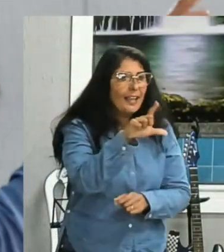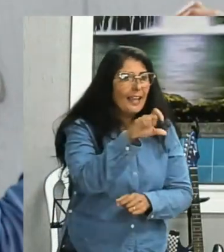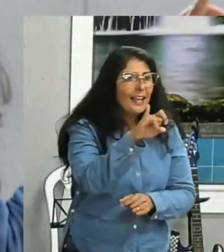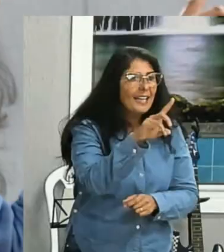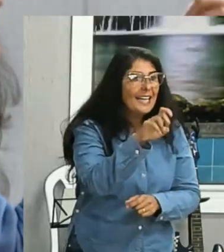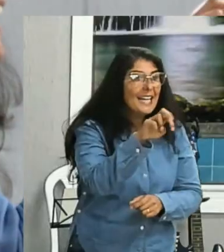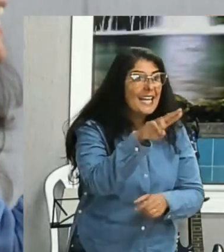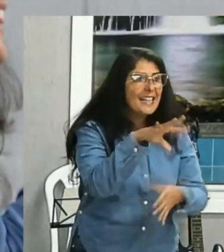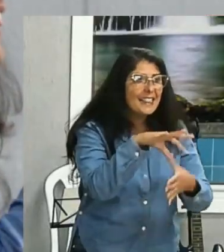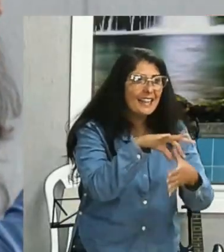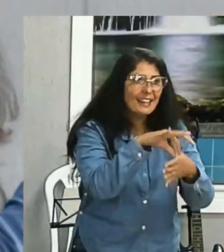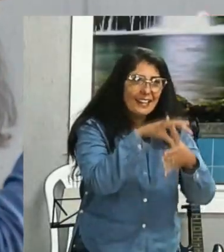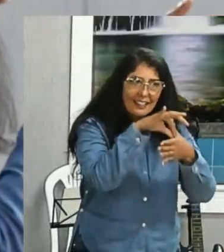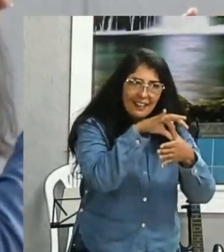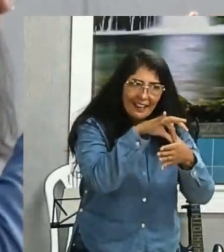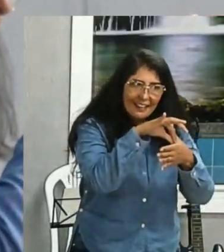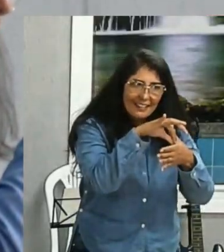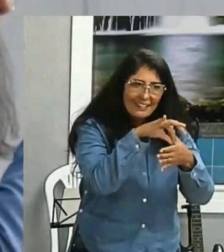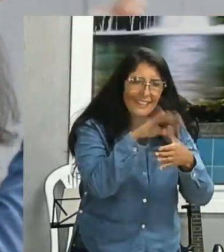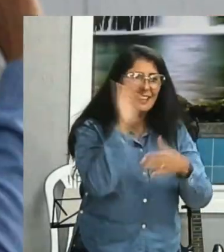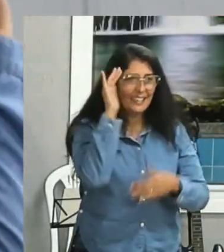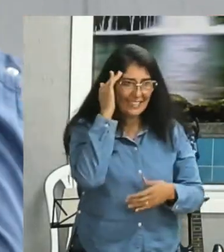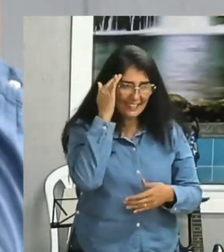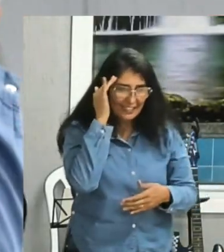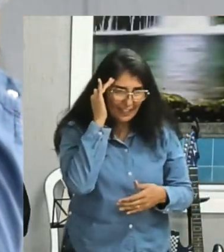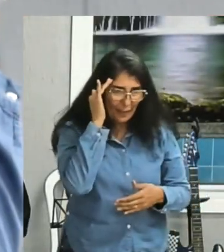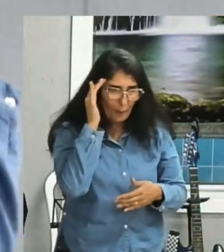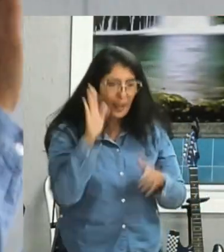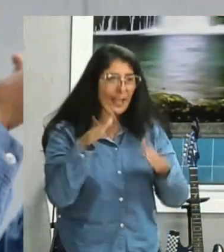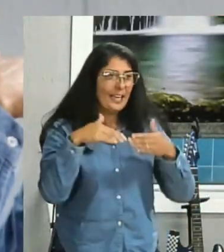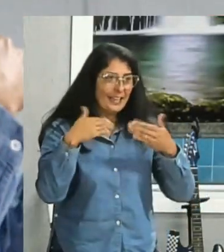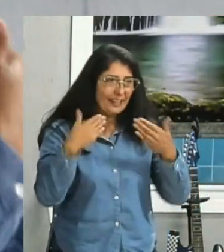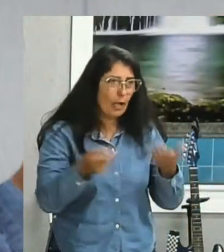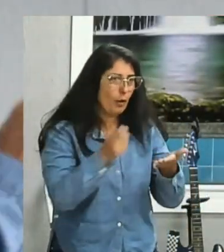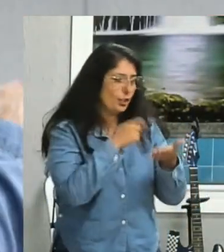Os verdadeiros pastores estão lá na mão direita.